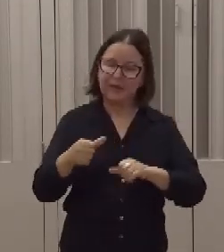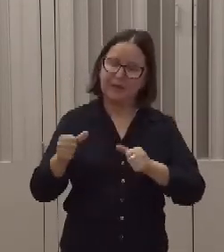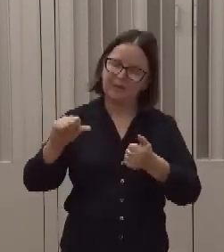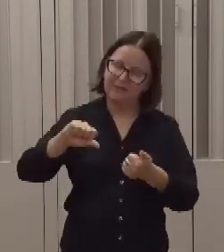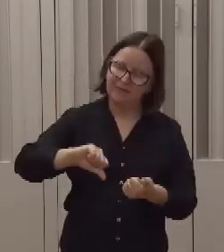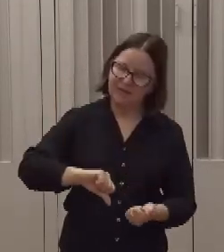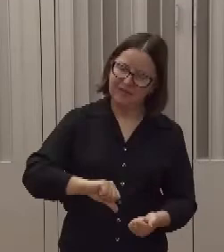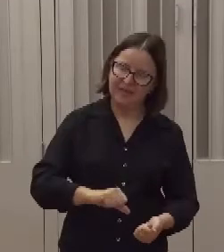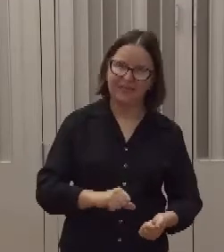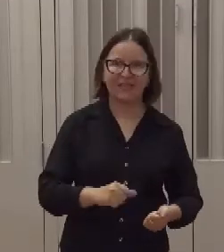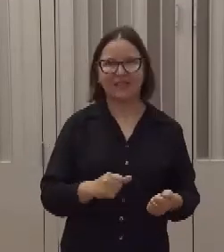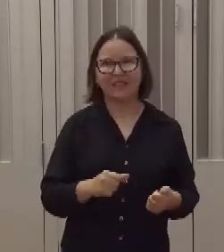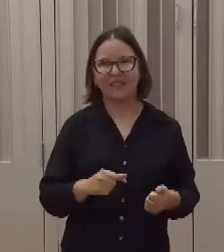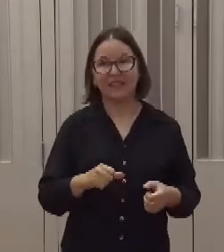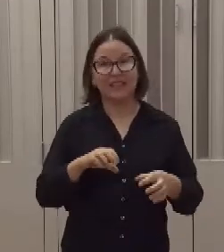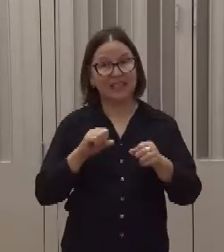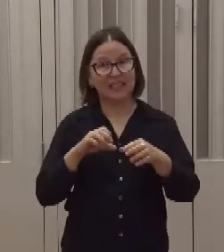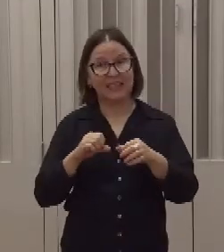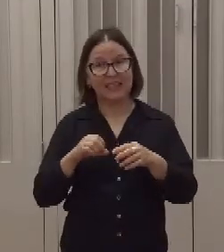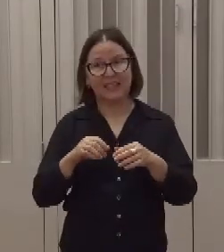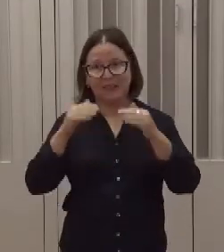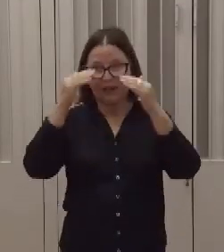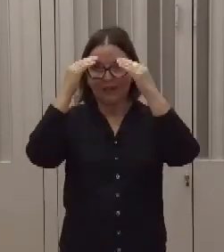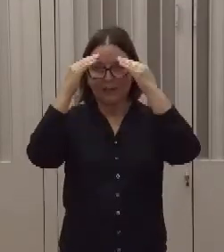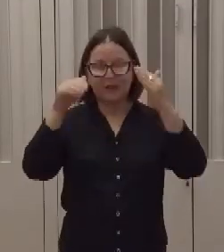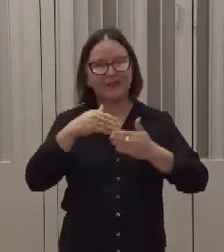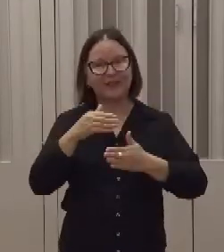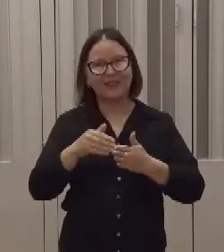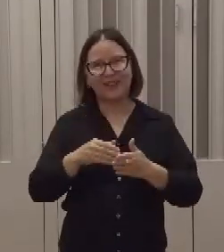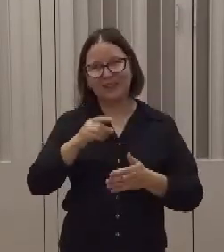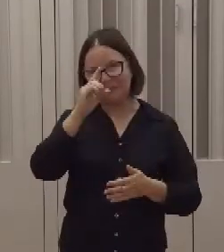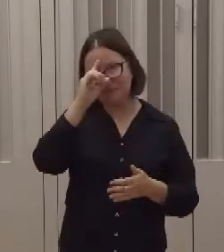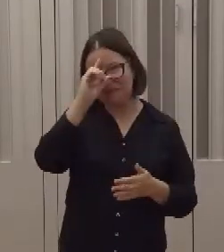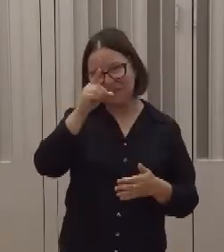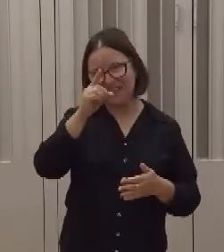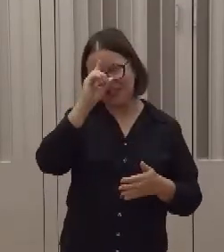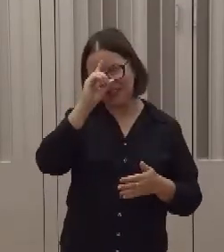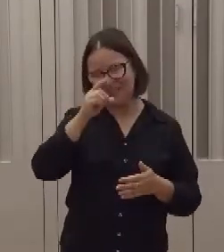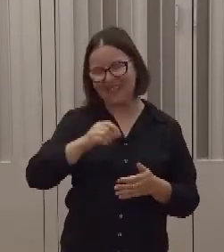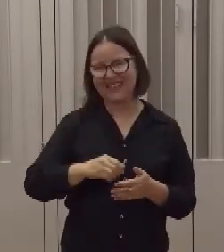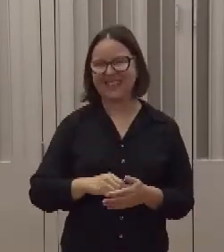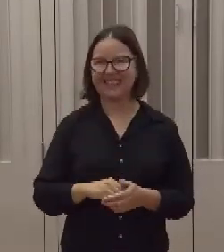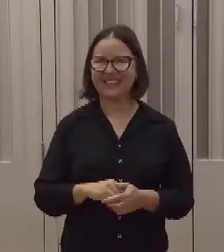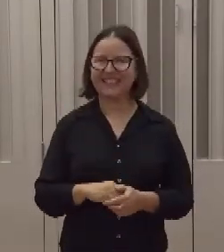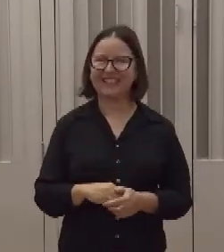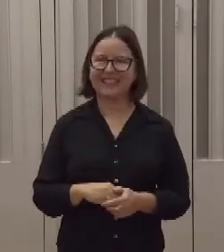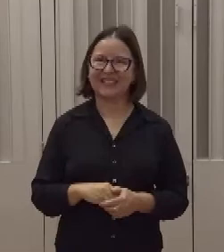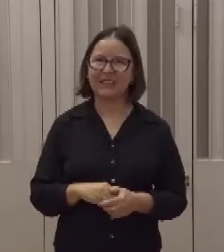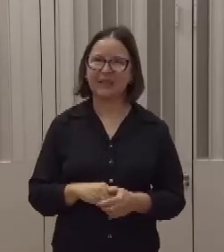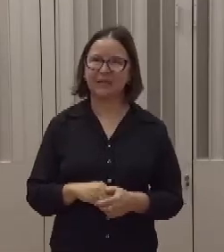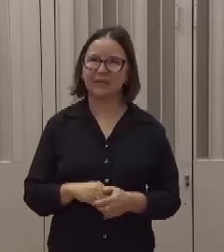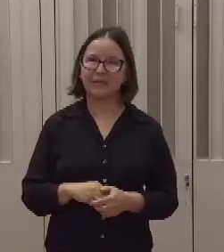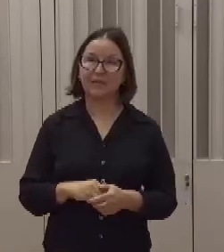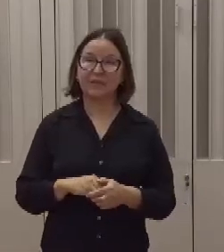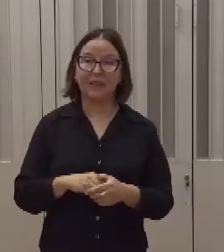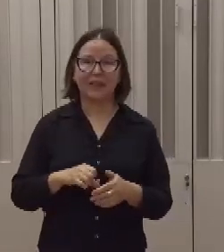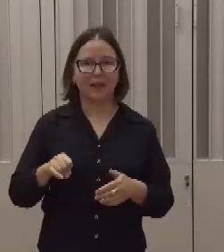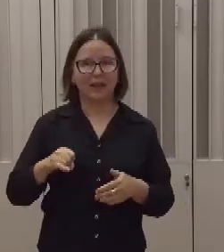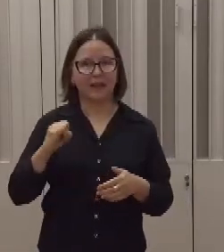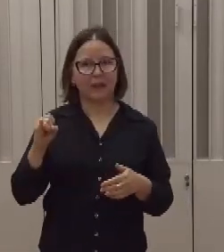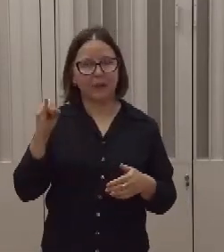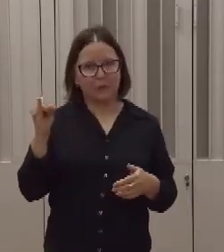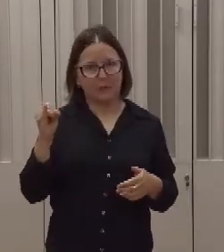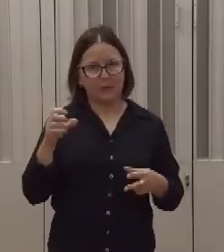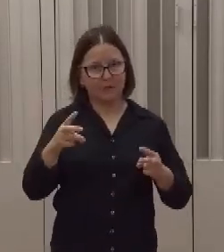e ensinando-os a guardar todos os mandamentos que ele tinha ordenado. Mas é importante a gente notar,